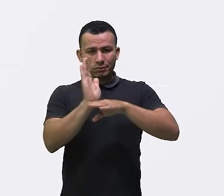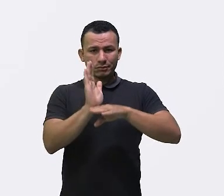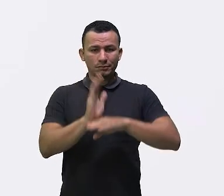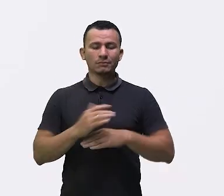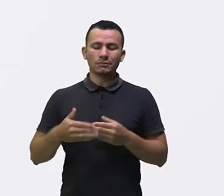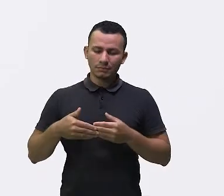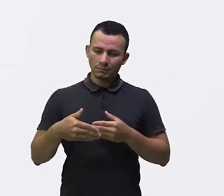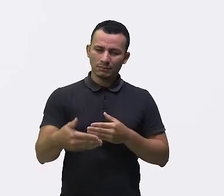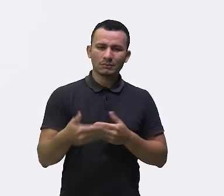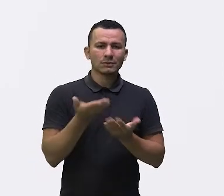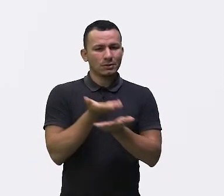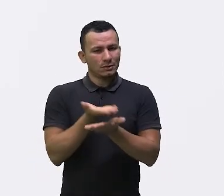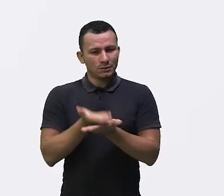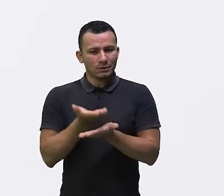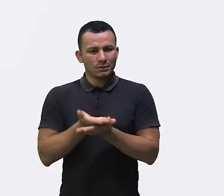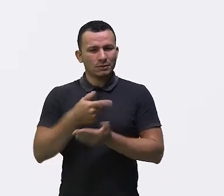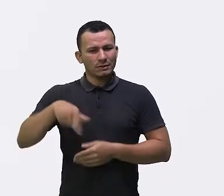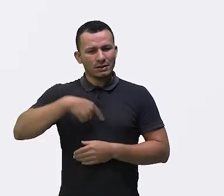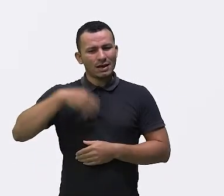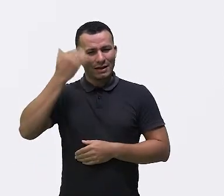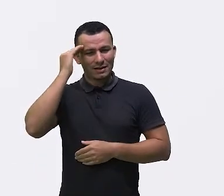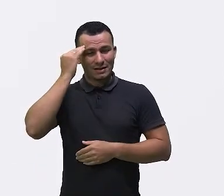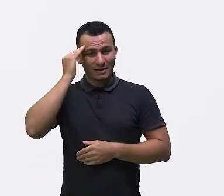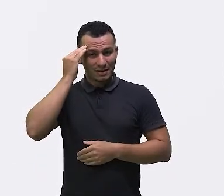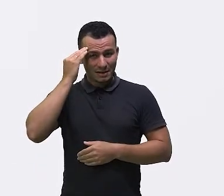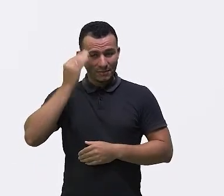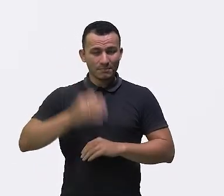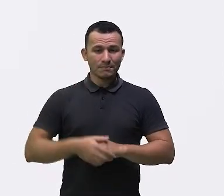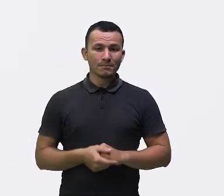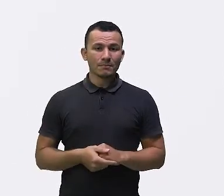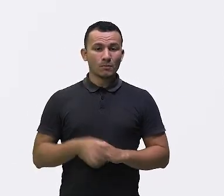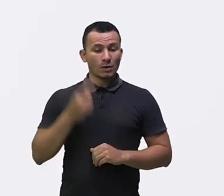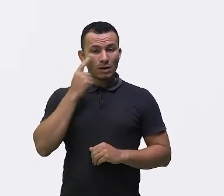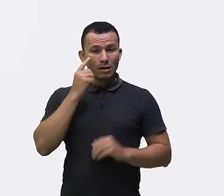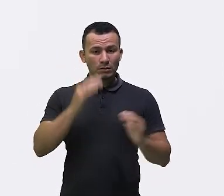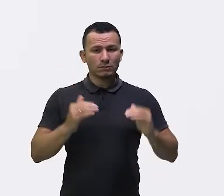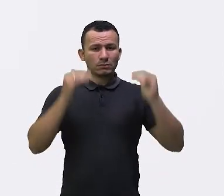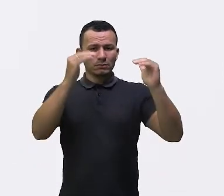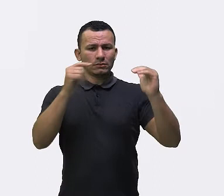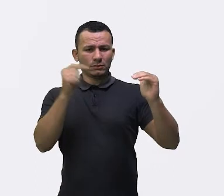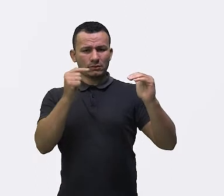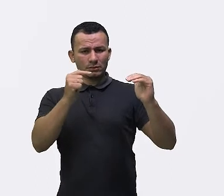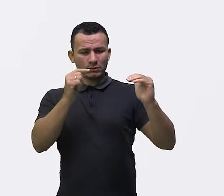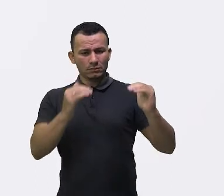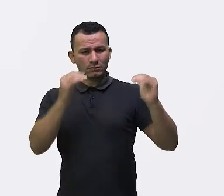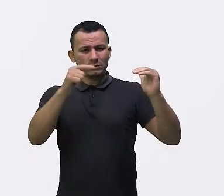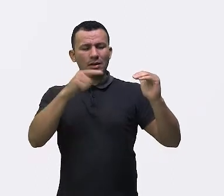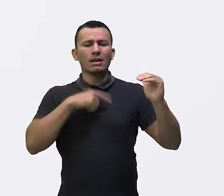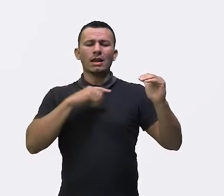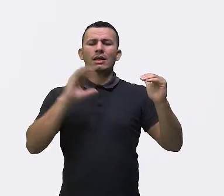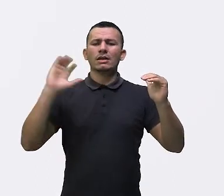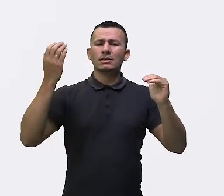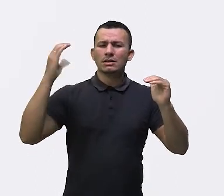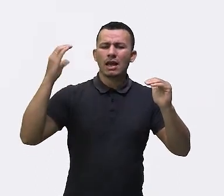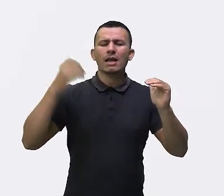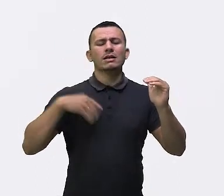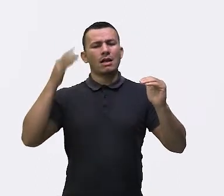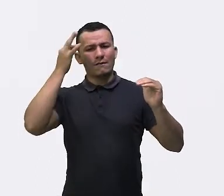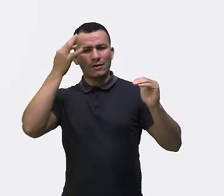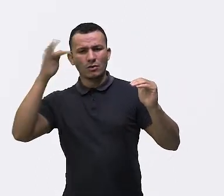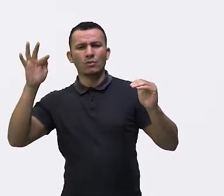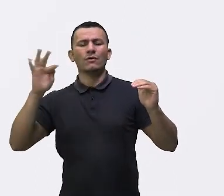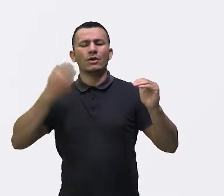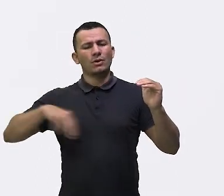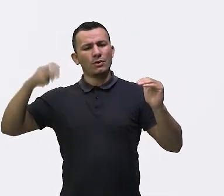dar continuidade, já que nós compreendemos aí muito bem essa questão. Olha, superestrutura É a parte onde está a ciência, a filosofia,